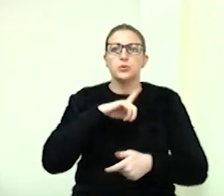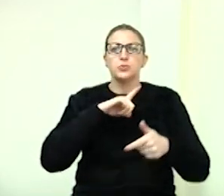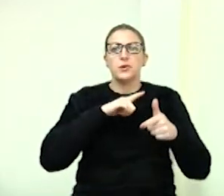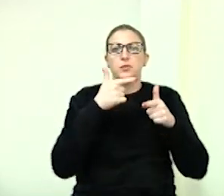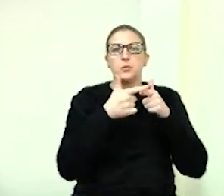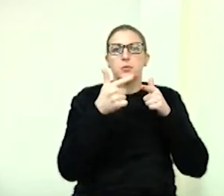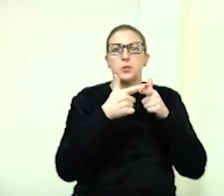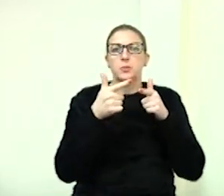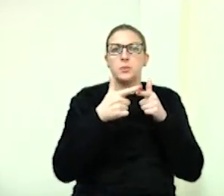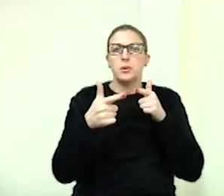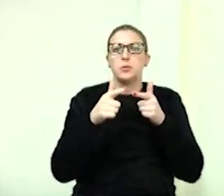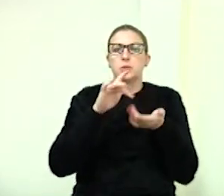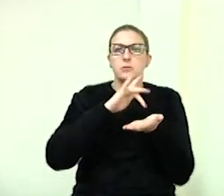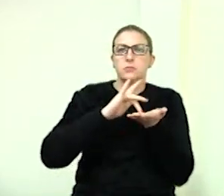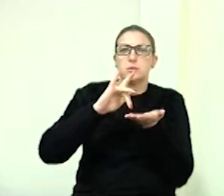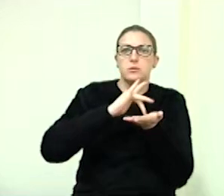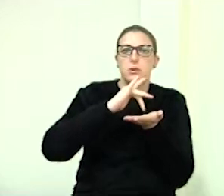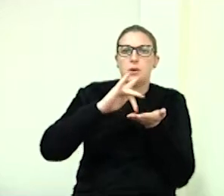no equipamento.